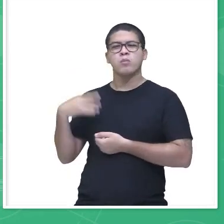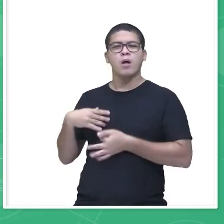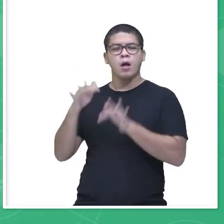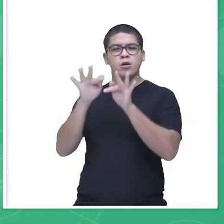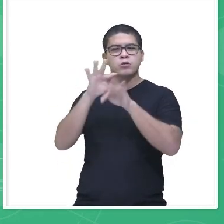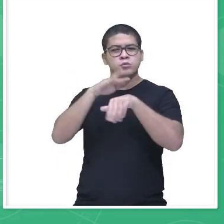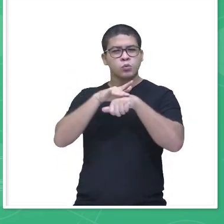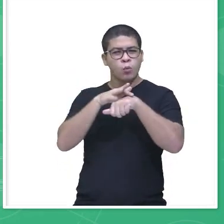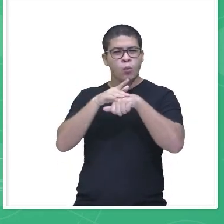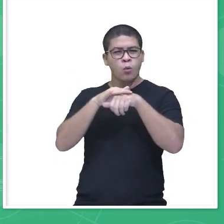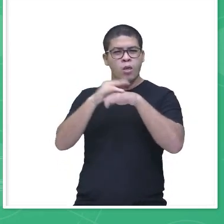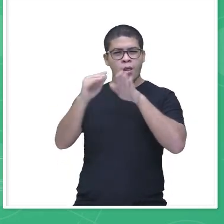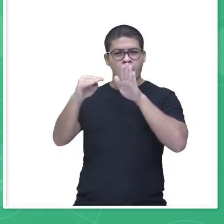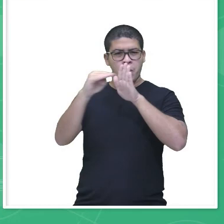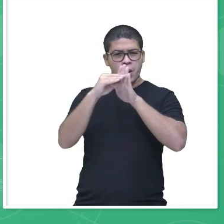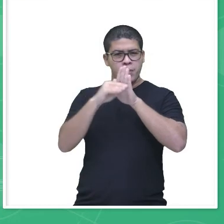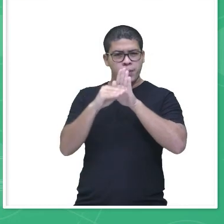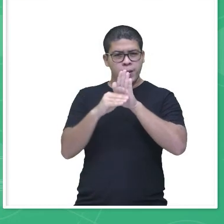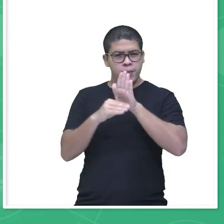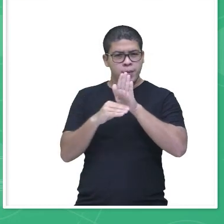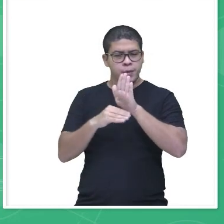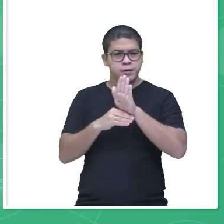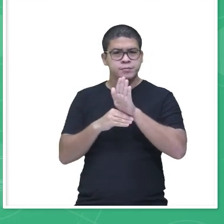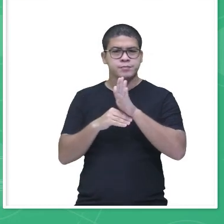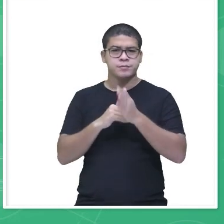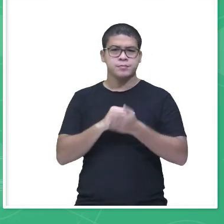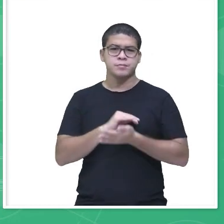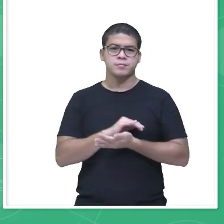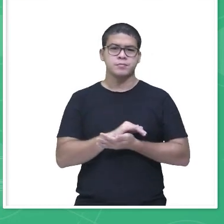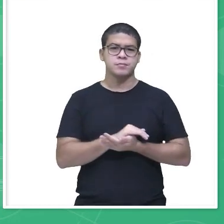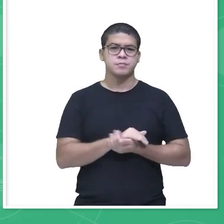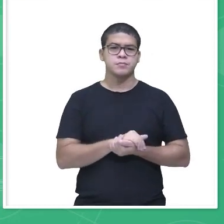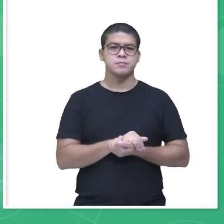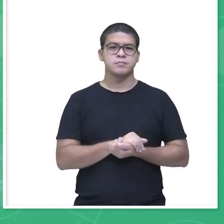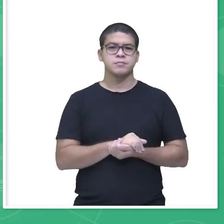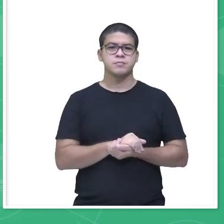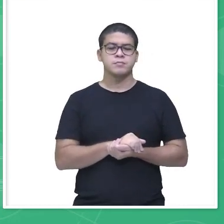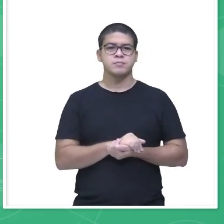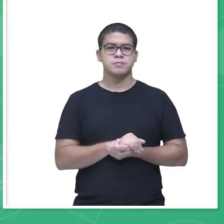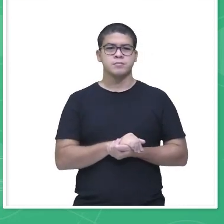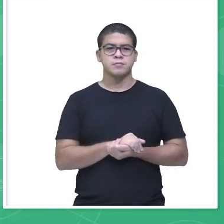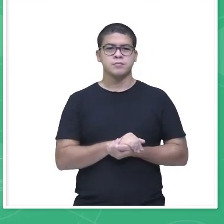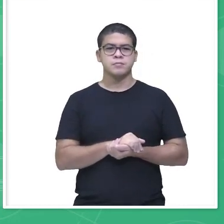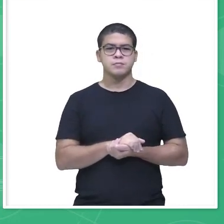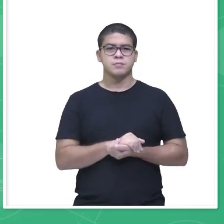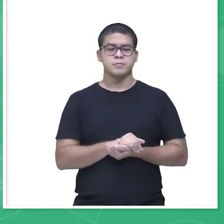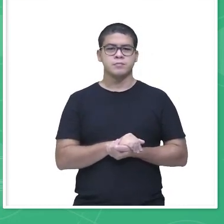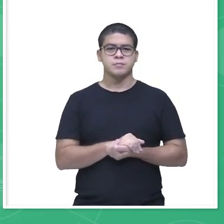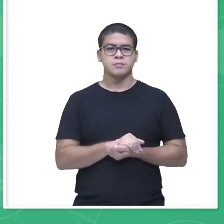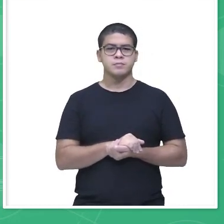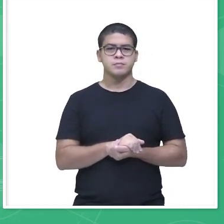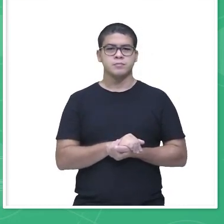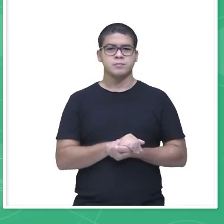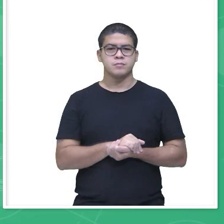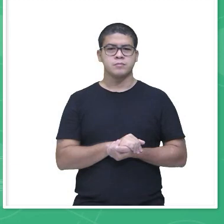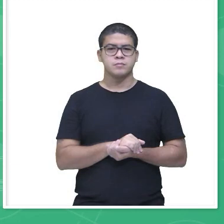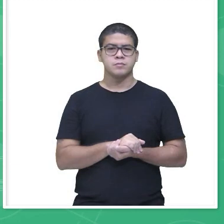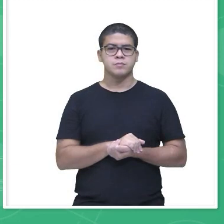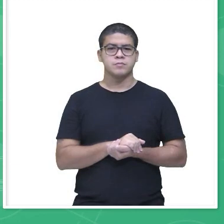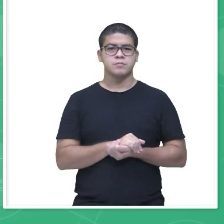esquistossomose, febre amarela, amebíase, ancilostomíase, ascaridíase,